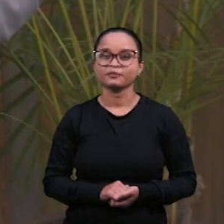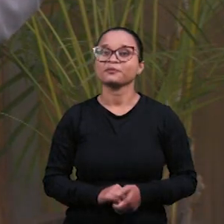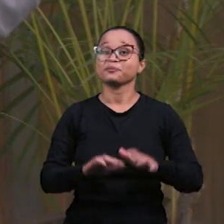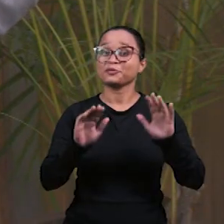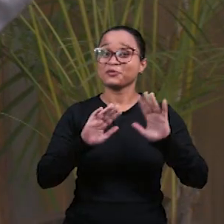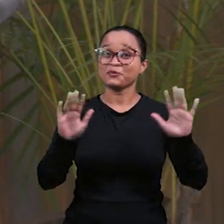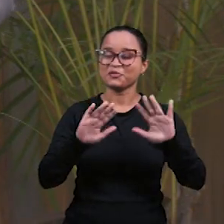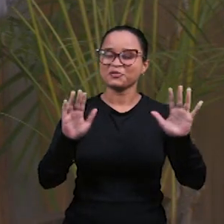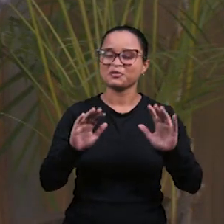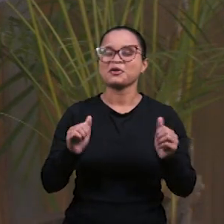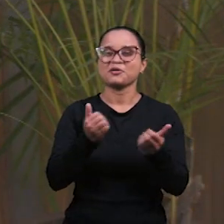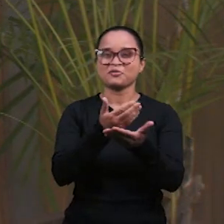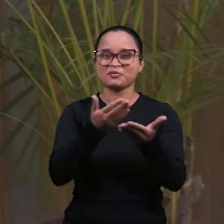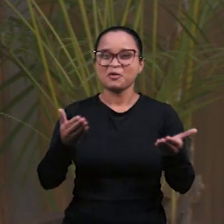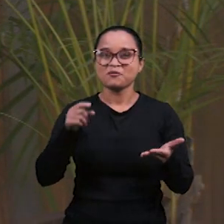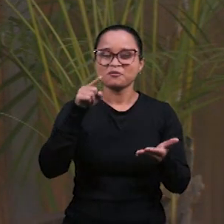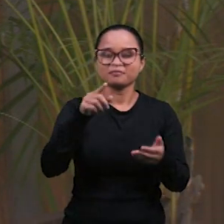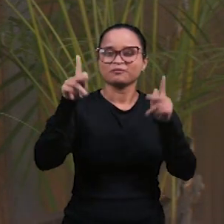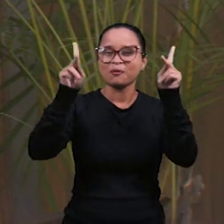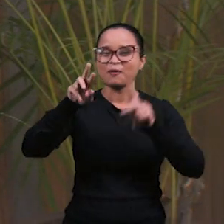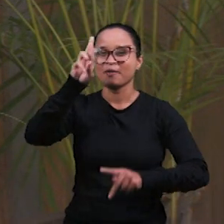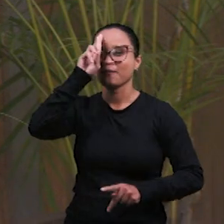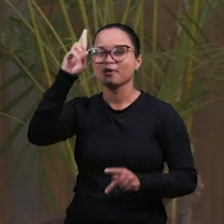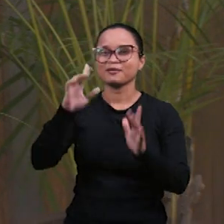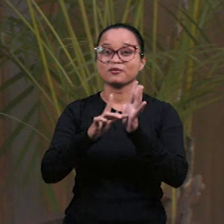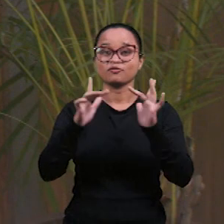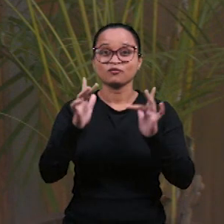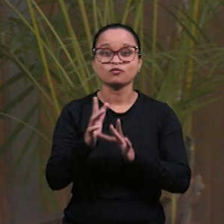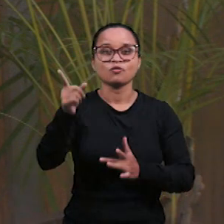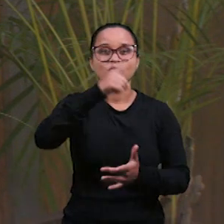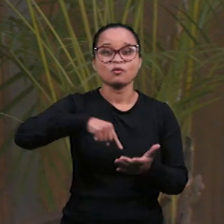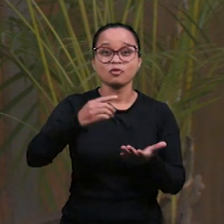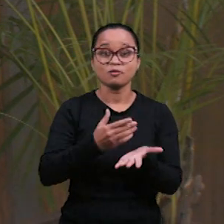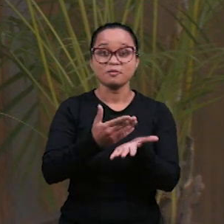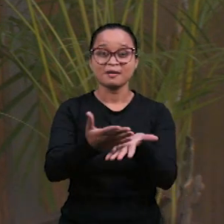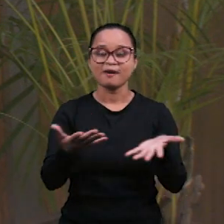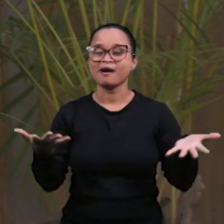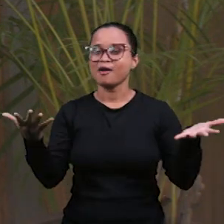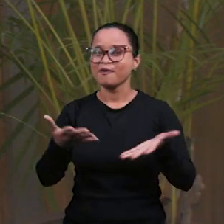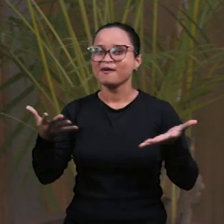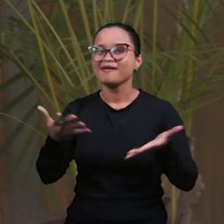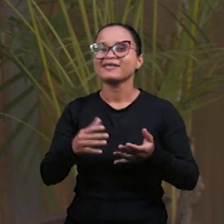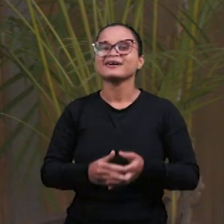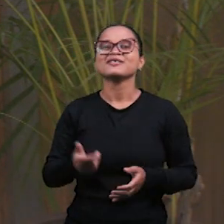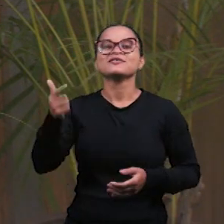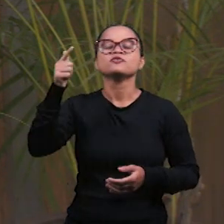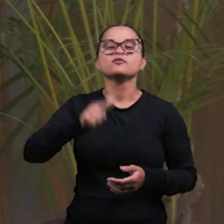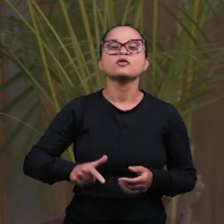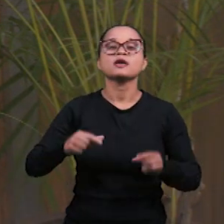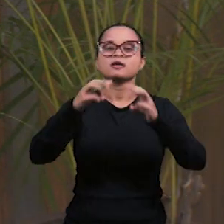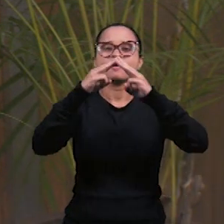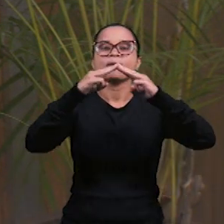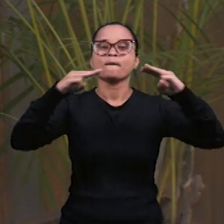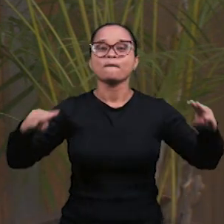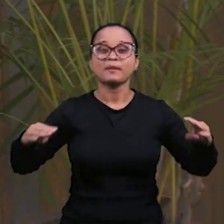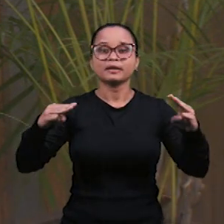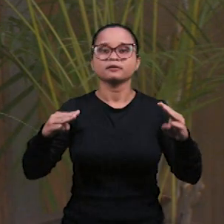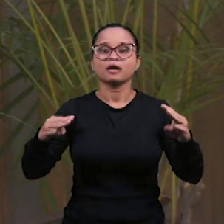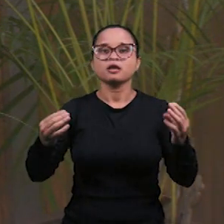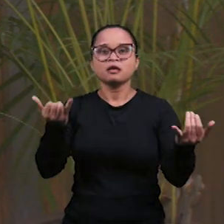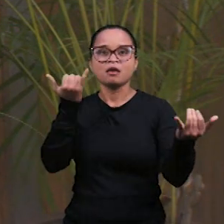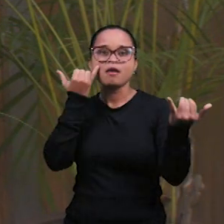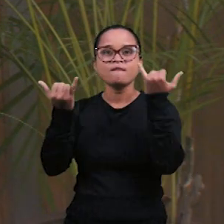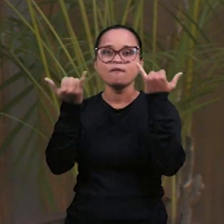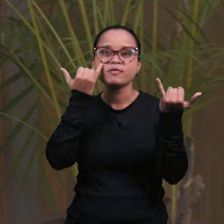Olá, eu te saúdo com a paz do Senhor Jesus. Nós estamos começando agora mais uma edição do Manaim News. Esse